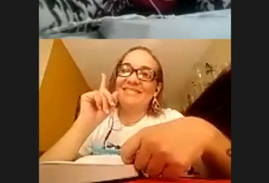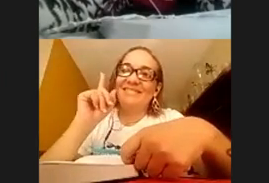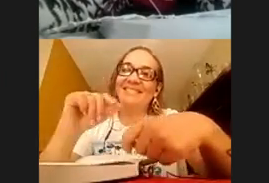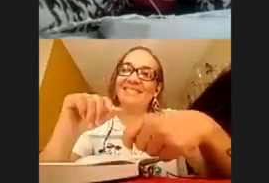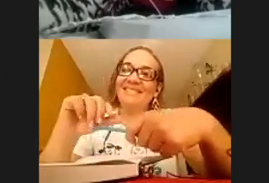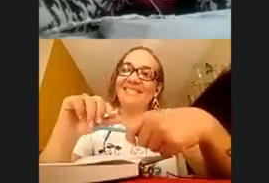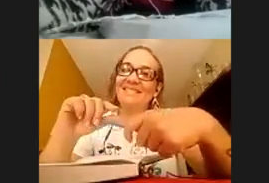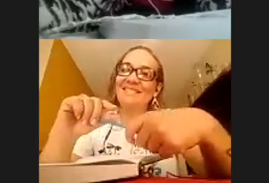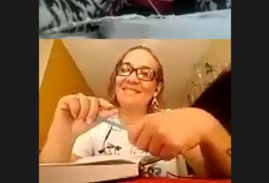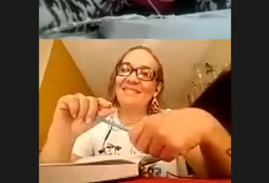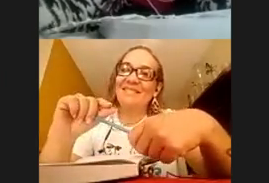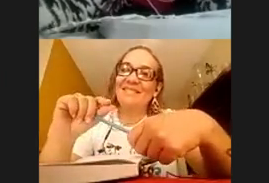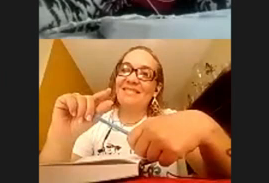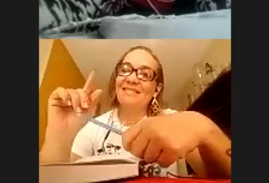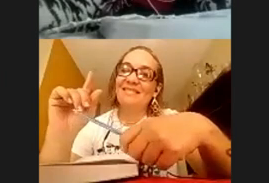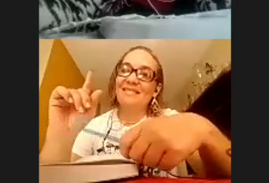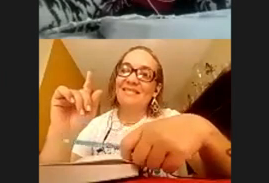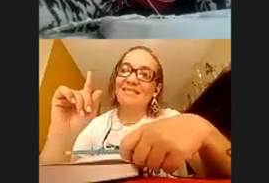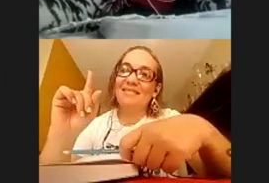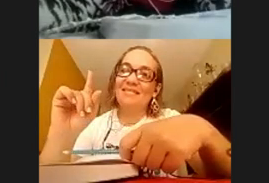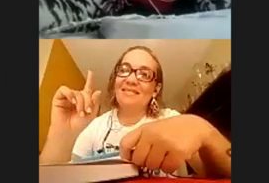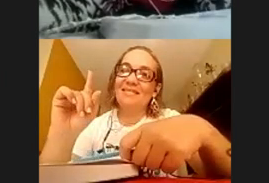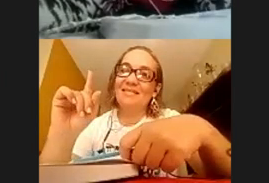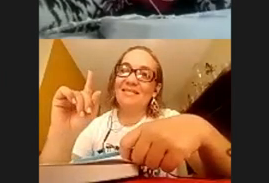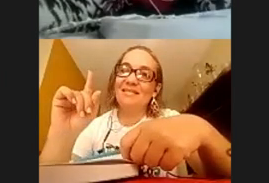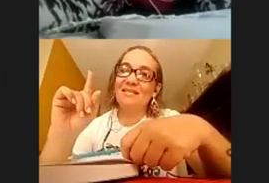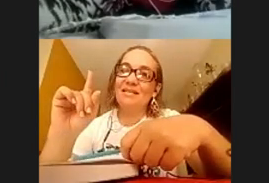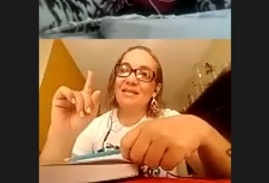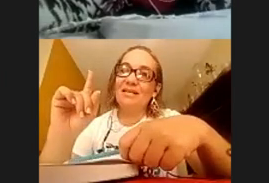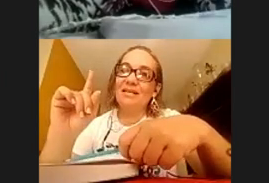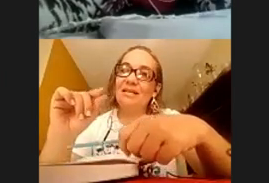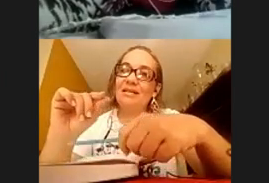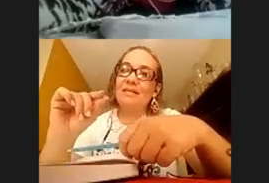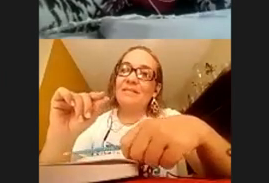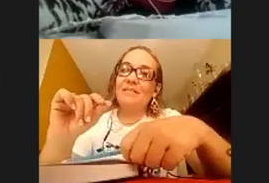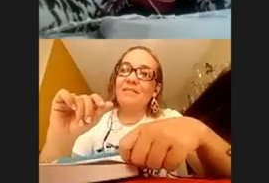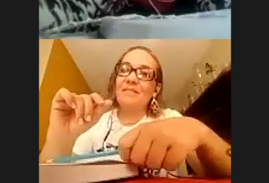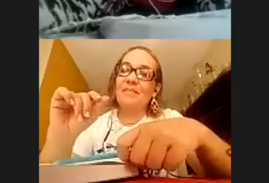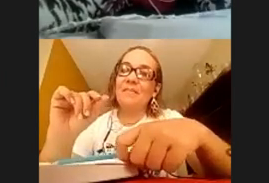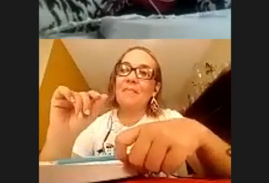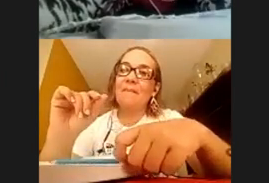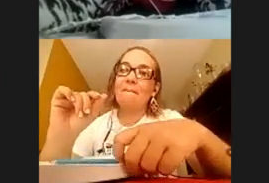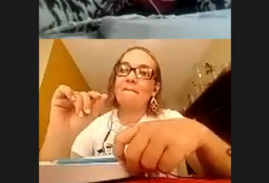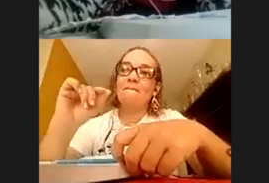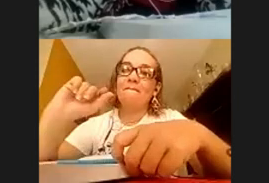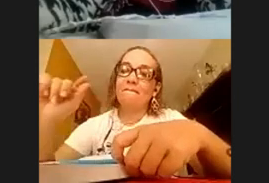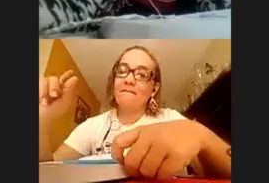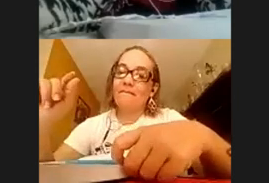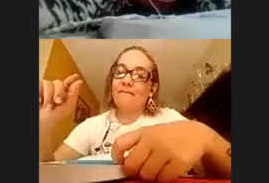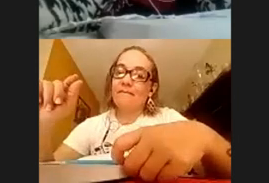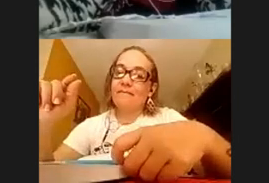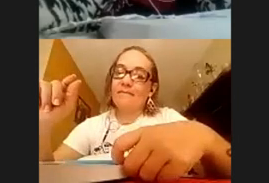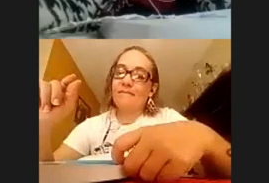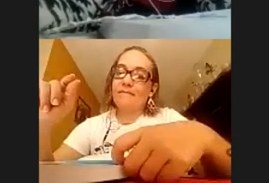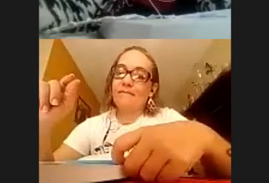o evento teve gente que já recebeu. Olha lá, Alessandra. Alessandra, abre o seu microfone, por favor, Alessandra. Fala um Bom dia a pouquinho.